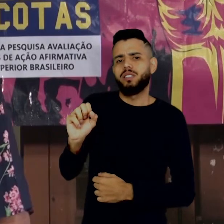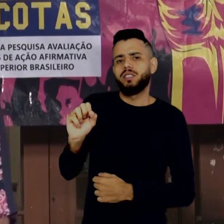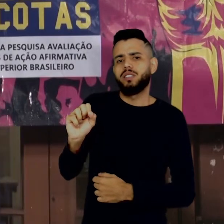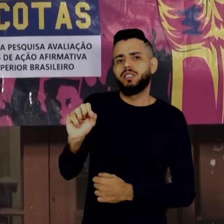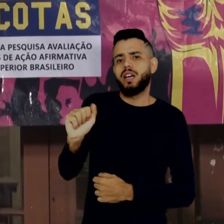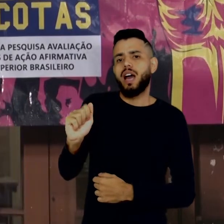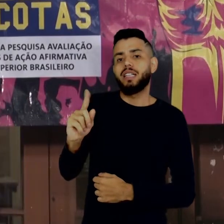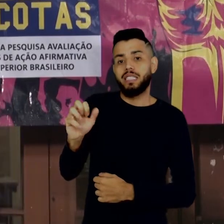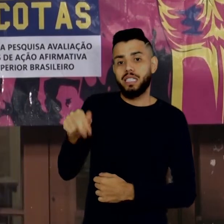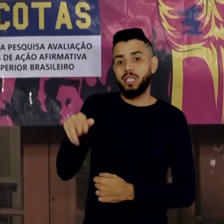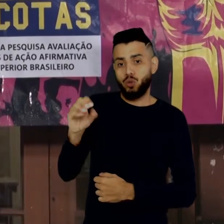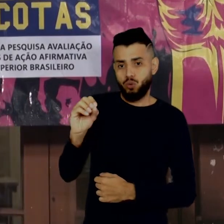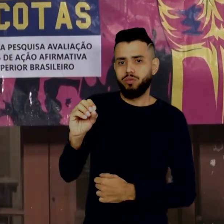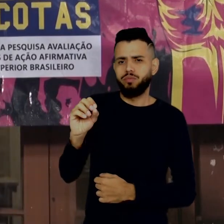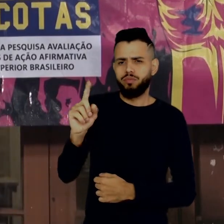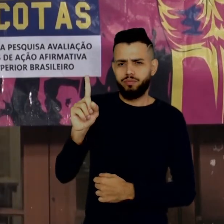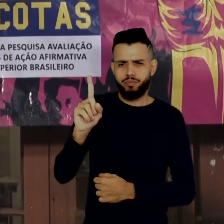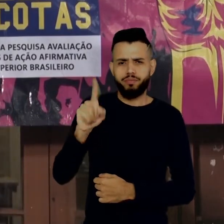Oi? Foi Adriano também.